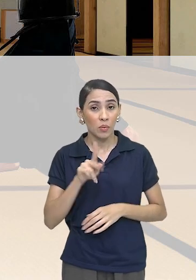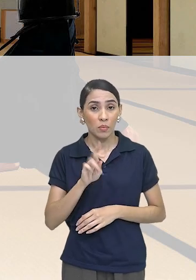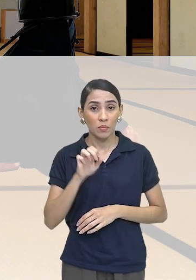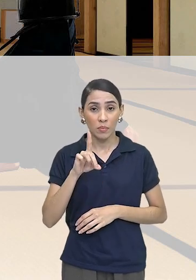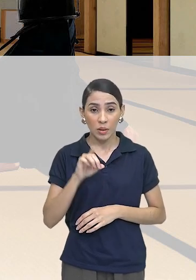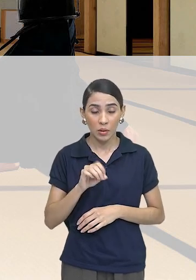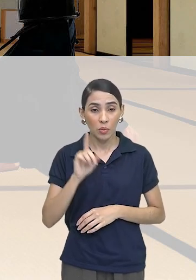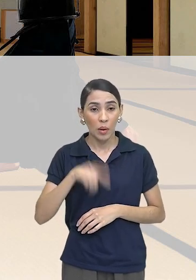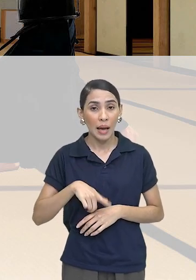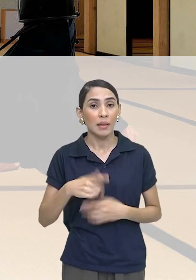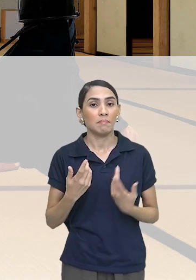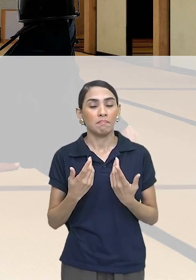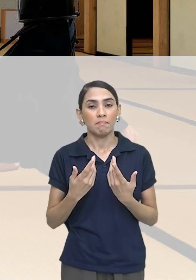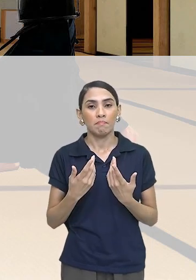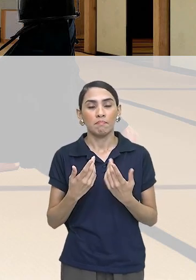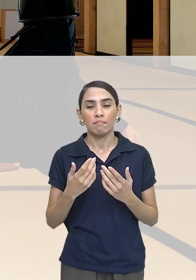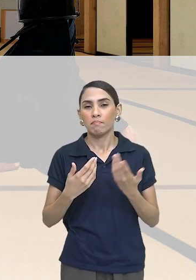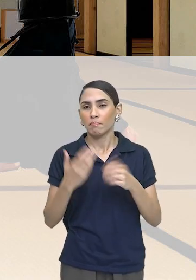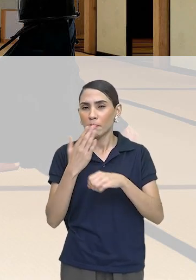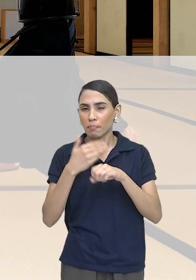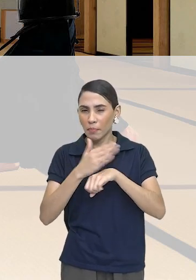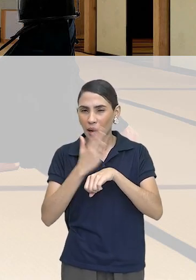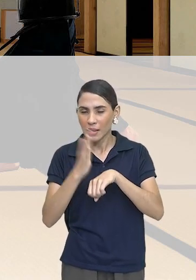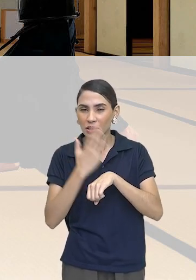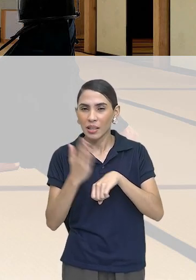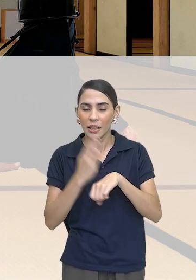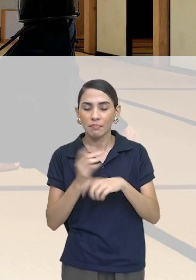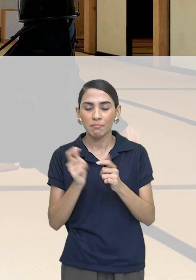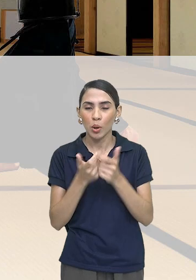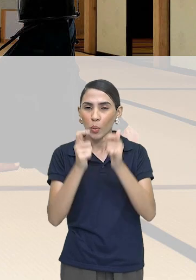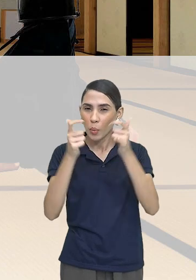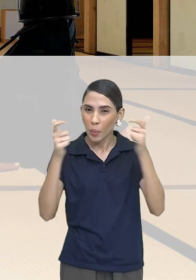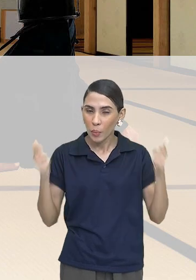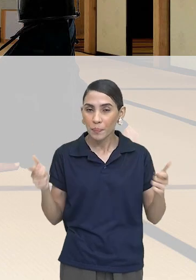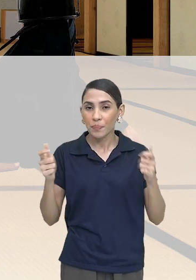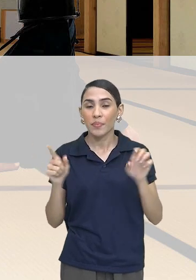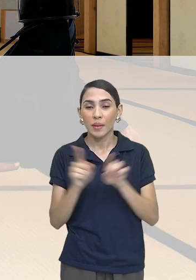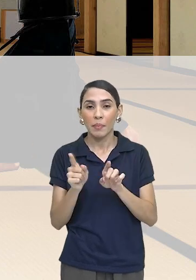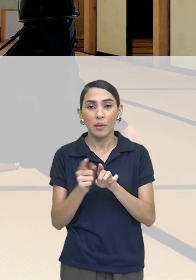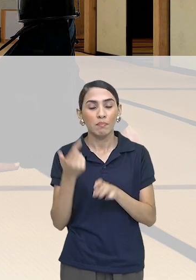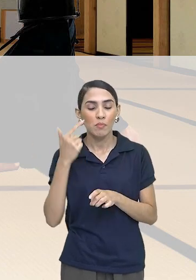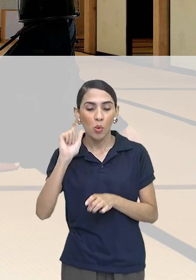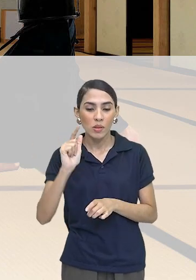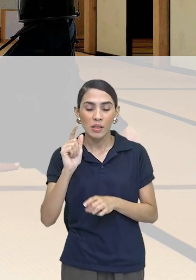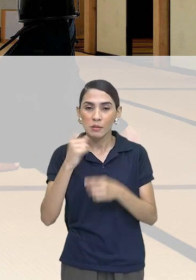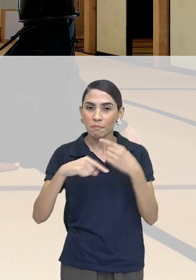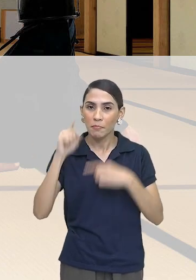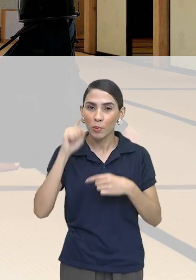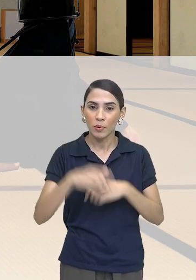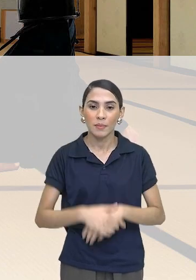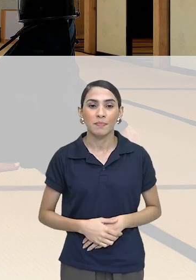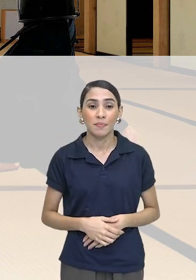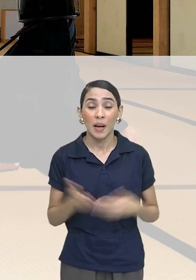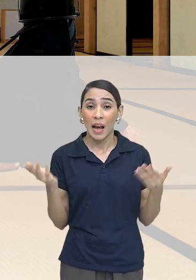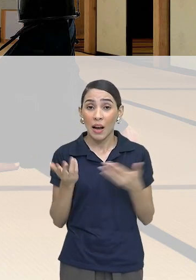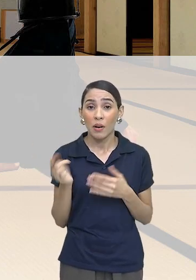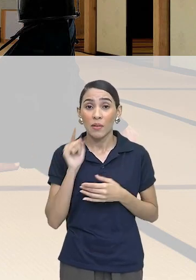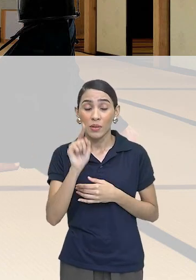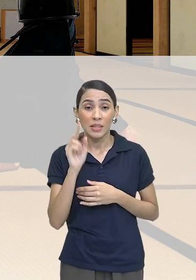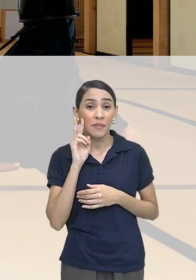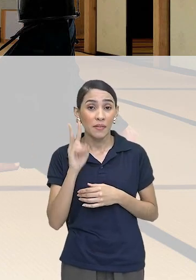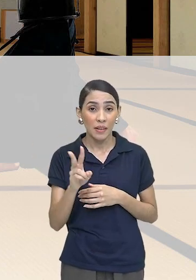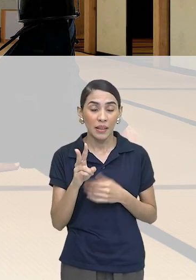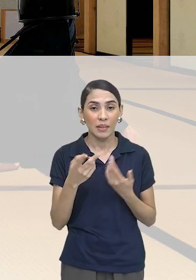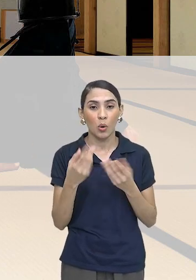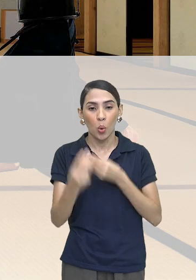arte marcial que vem crescendo cada vez mais, né? E ganhando espaço. Agora, para vocês